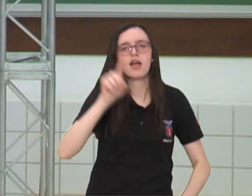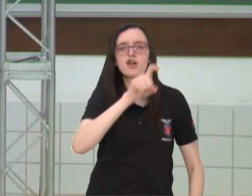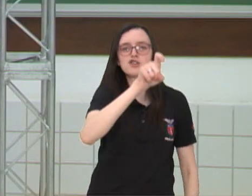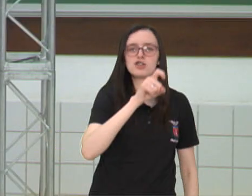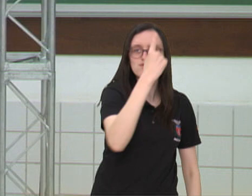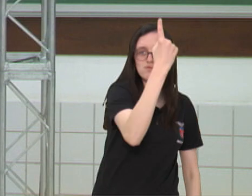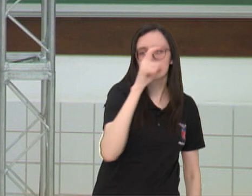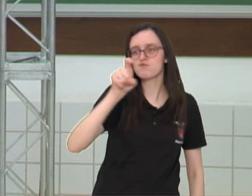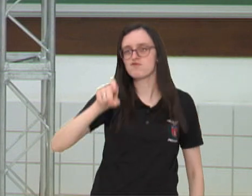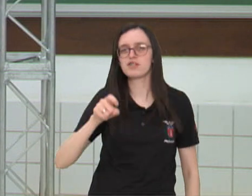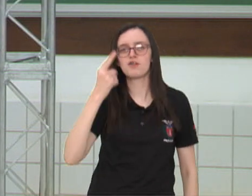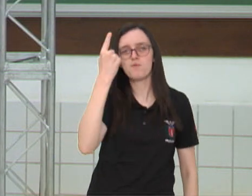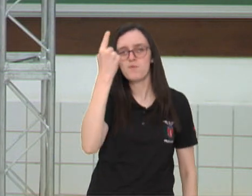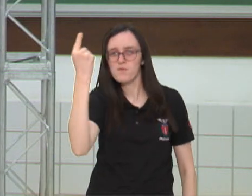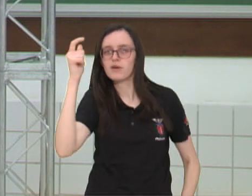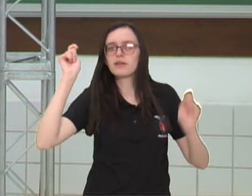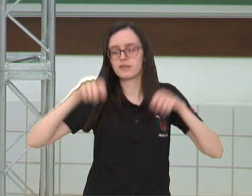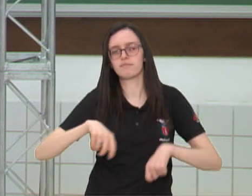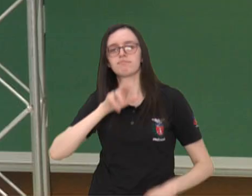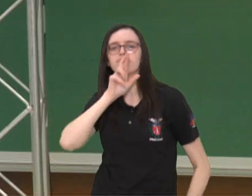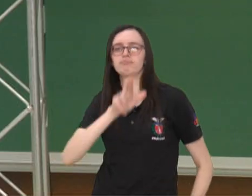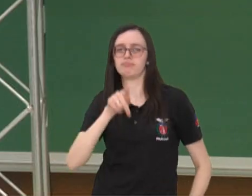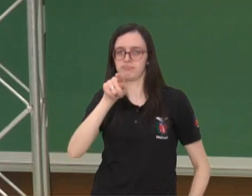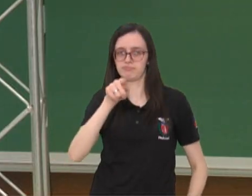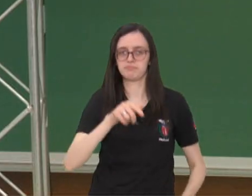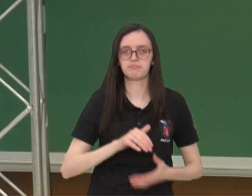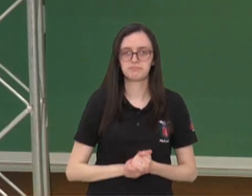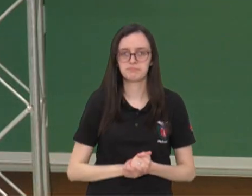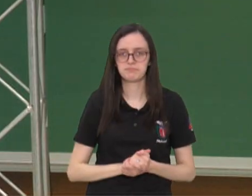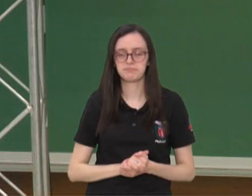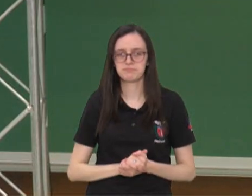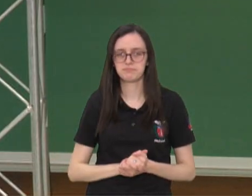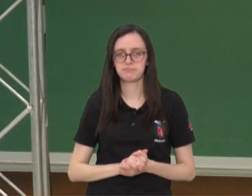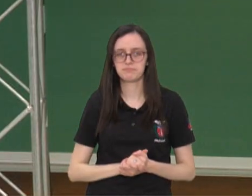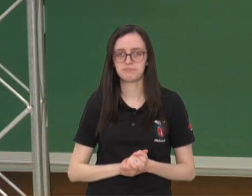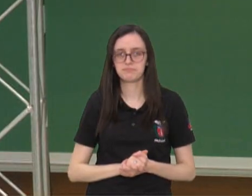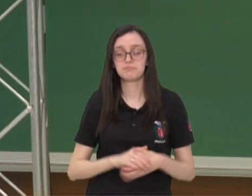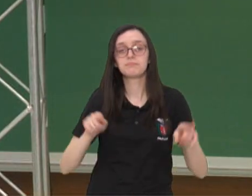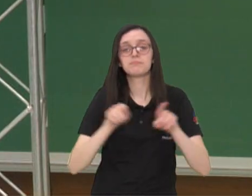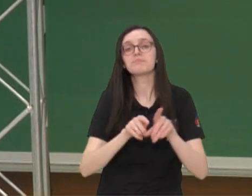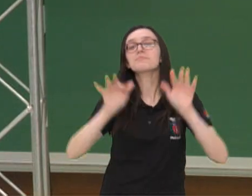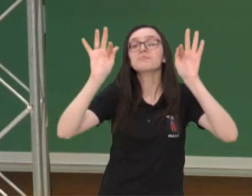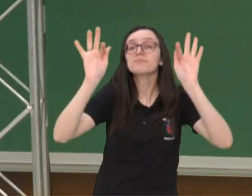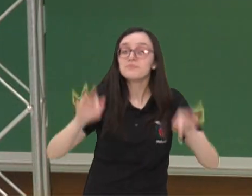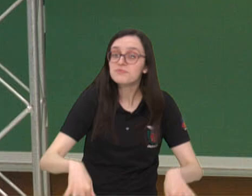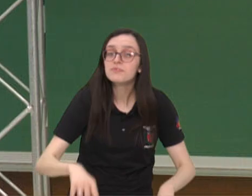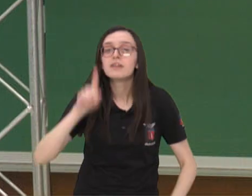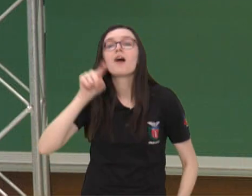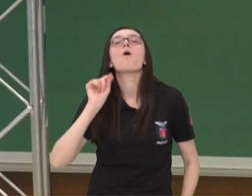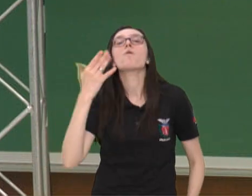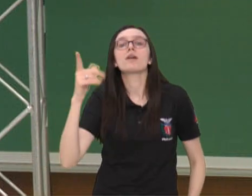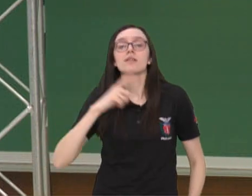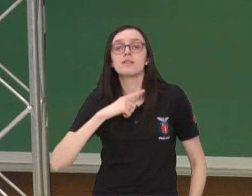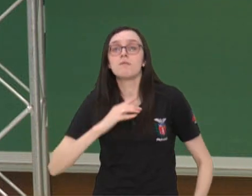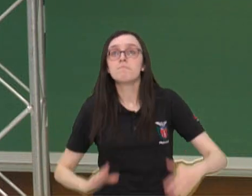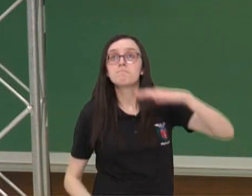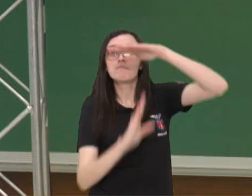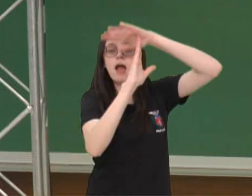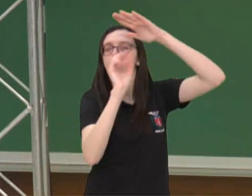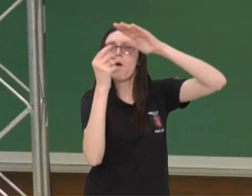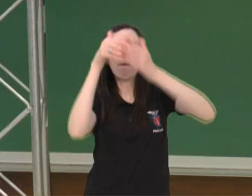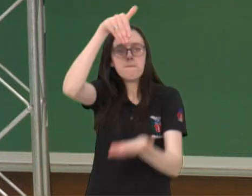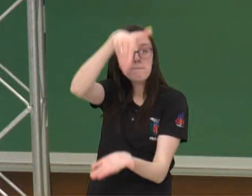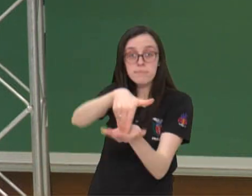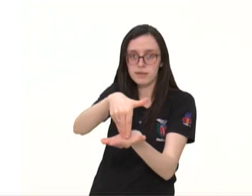os pontos de intersecção com o eixo x. E para encerrar, ponto de máximo ou ponto de